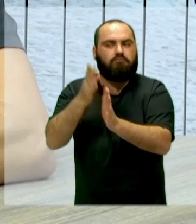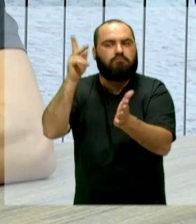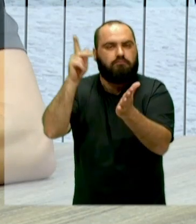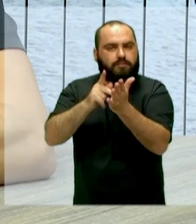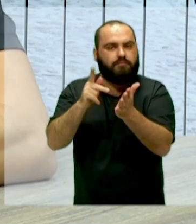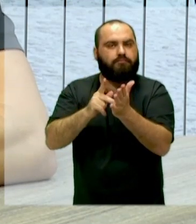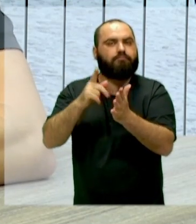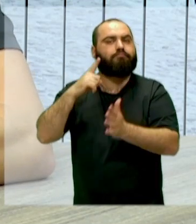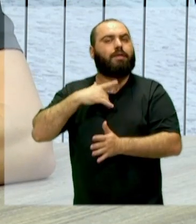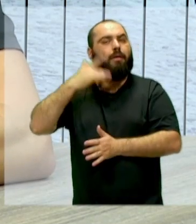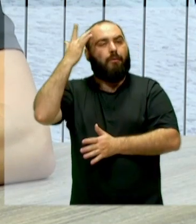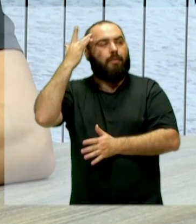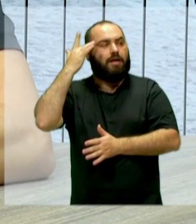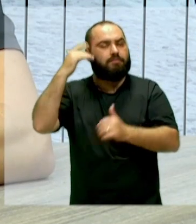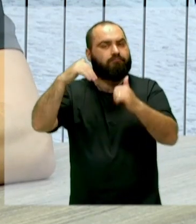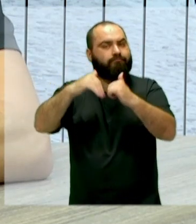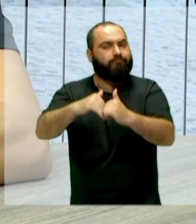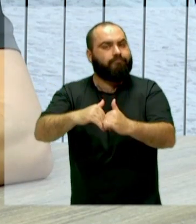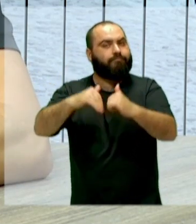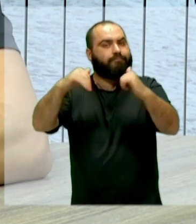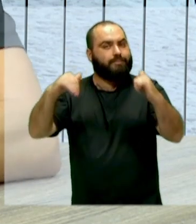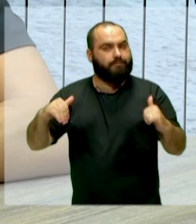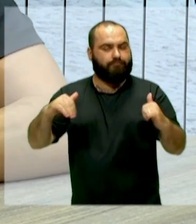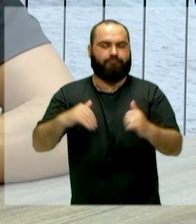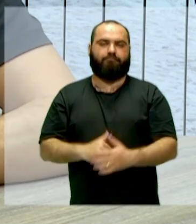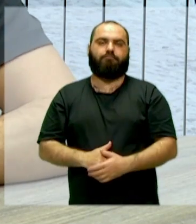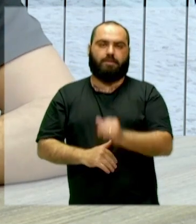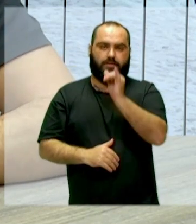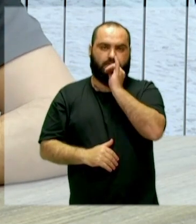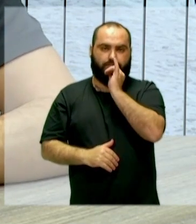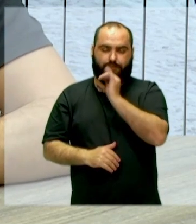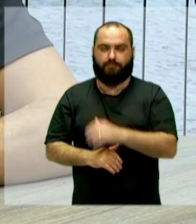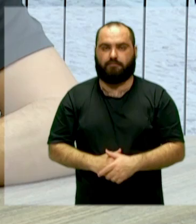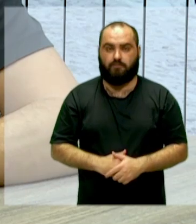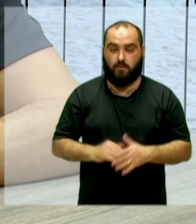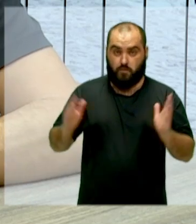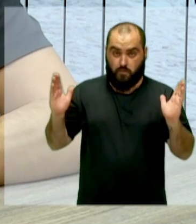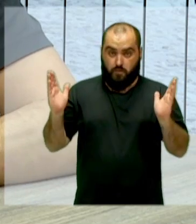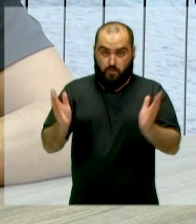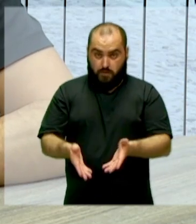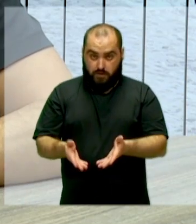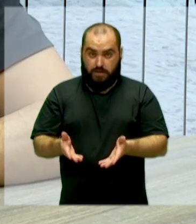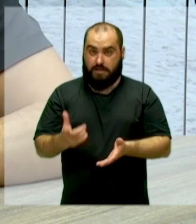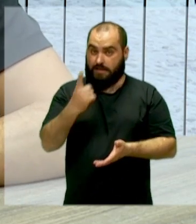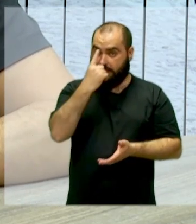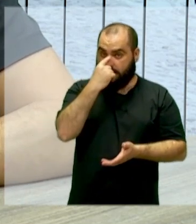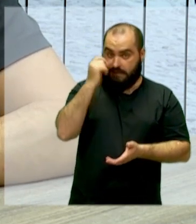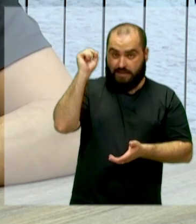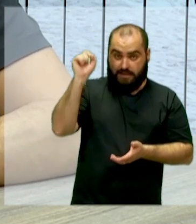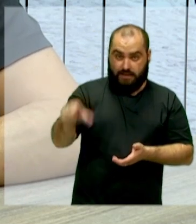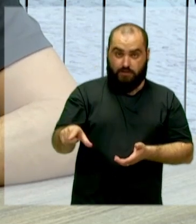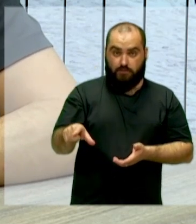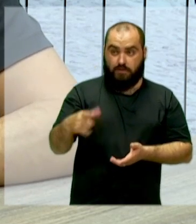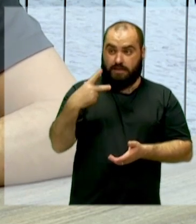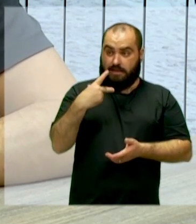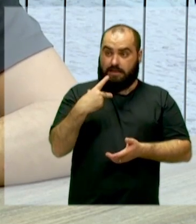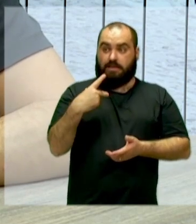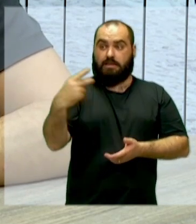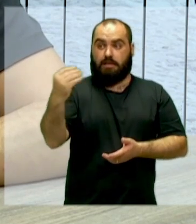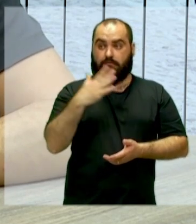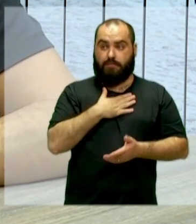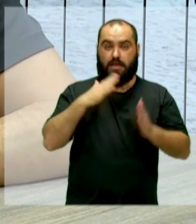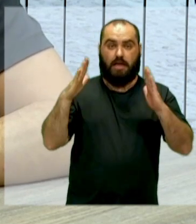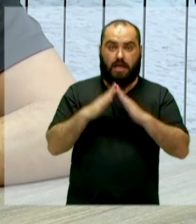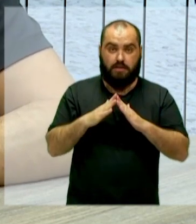uma fração nessa taxa do lixo por exemplo hoje o resíduo orgânico não sai de dentro da minha casa todo o resto de